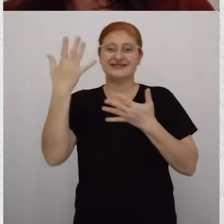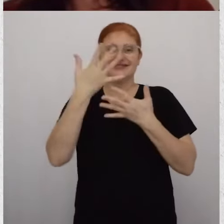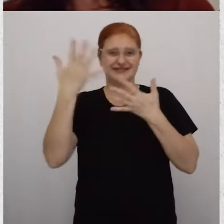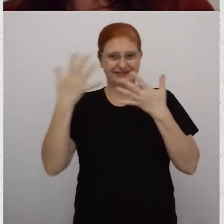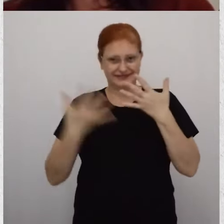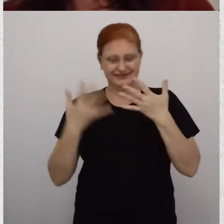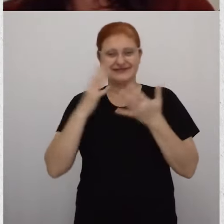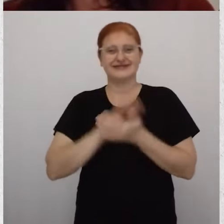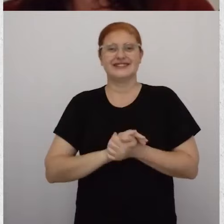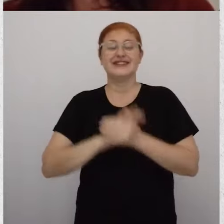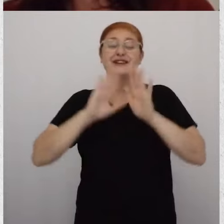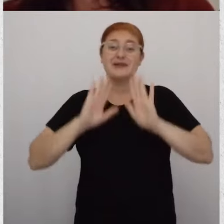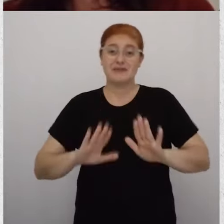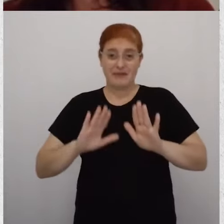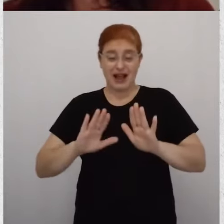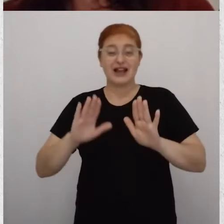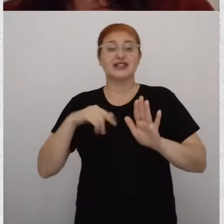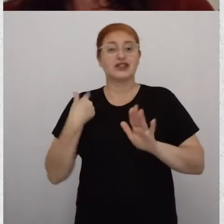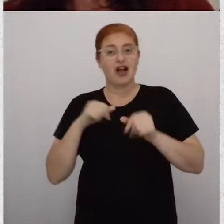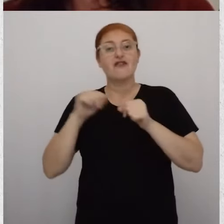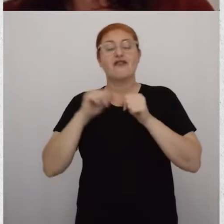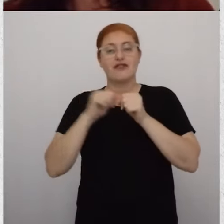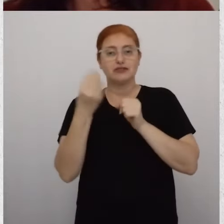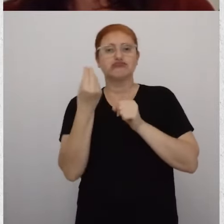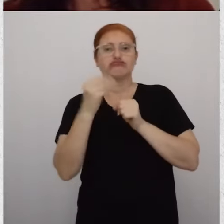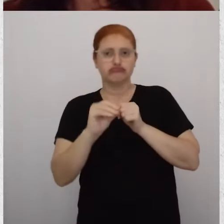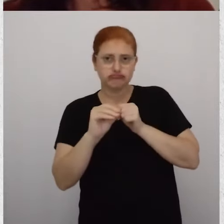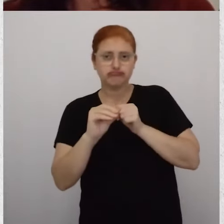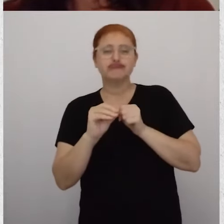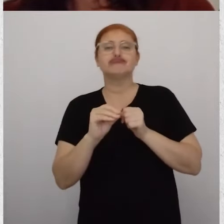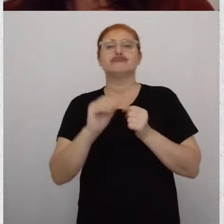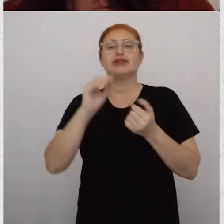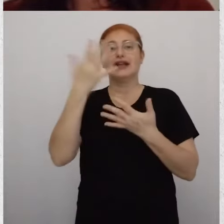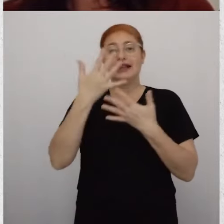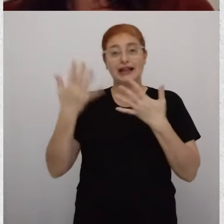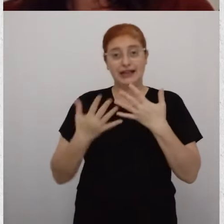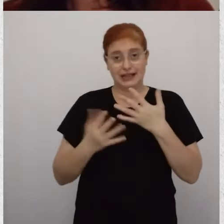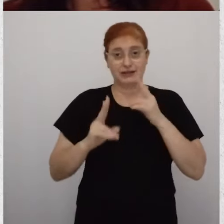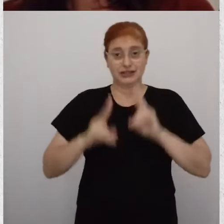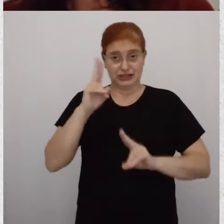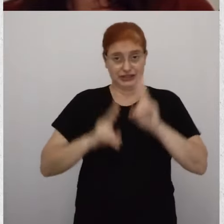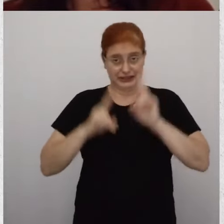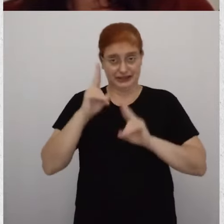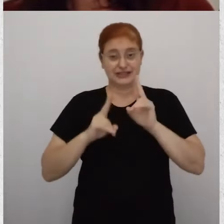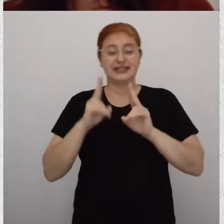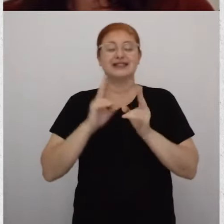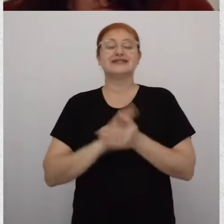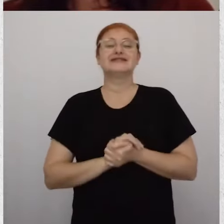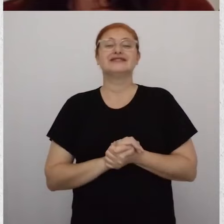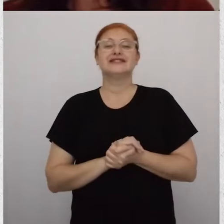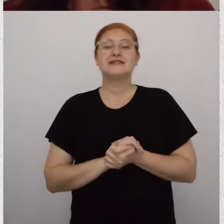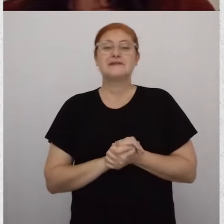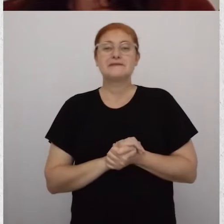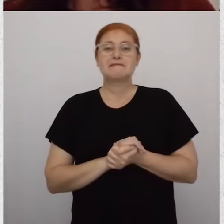para Libras, mas a gente vai fazer para colocar ainda esse vídeo disponível,